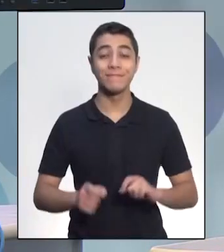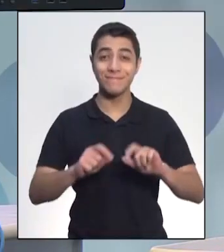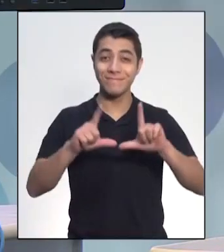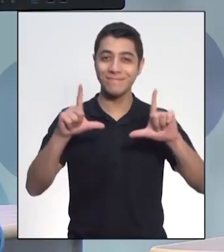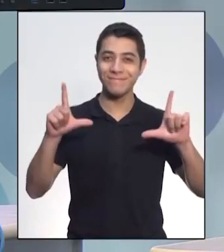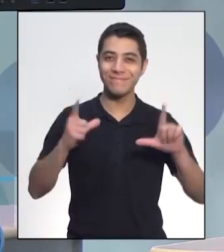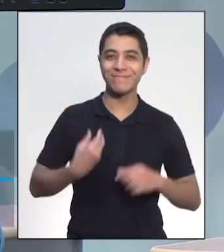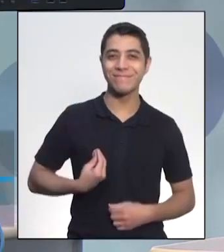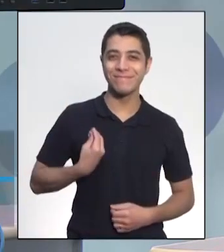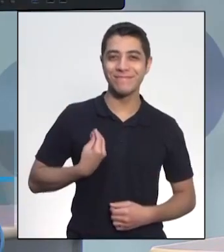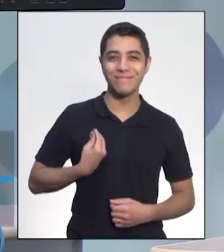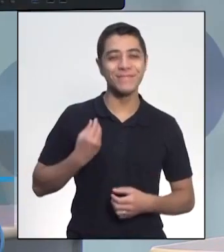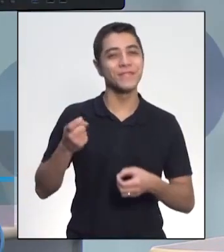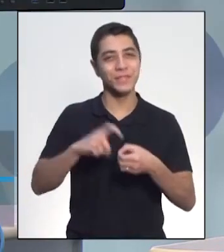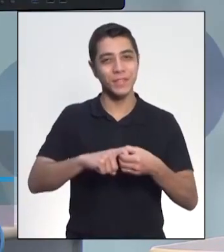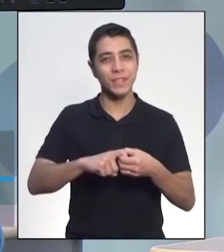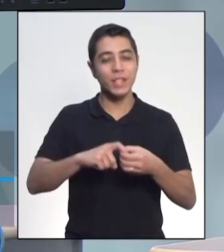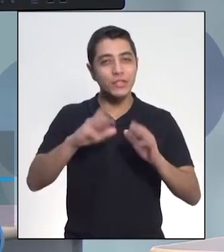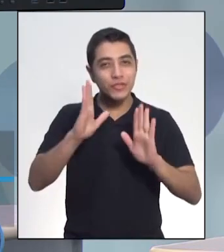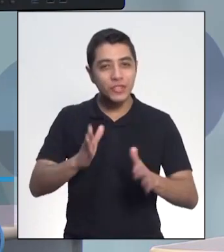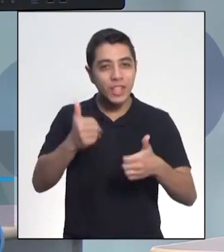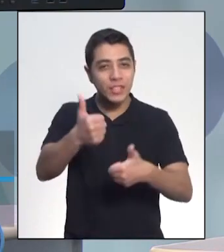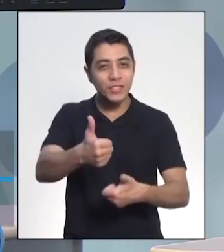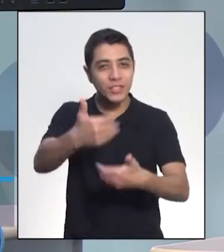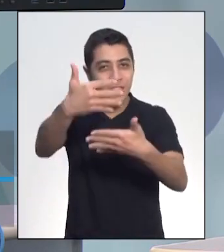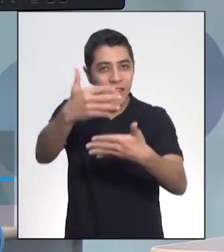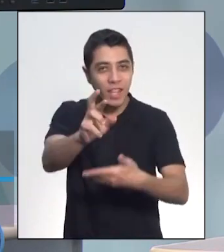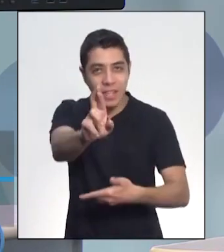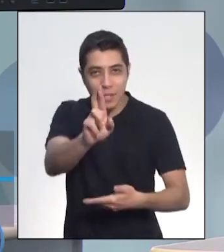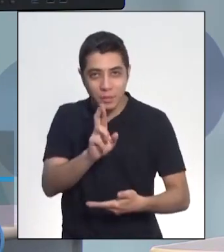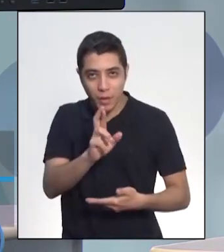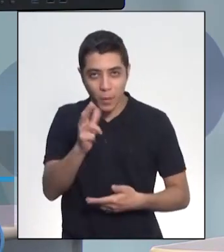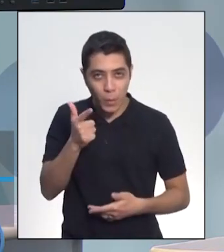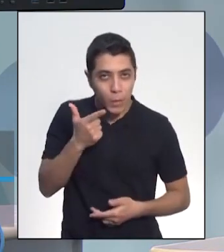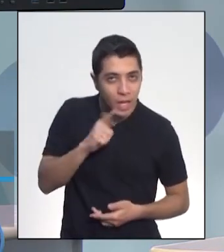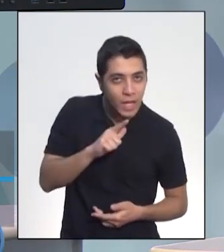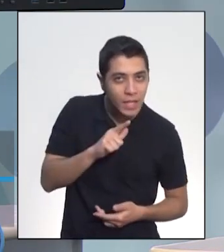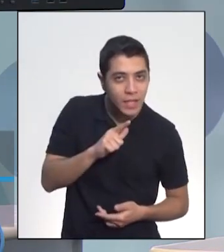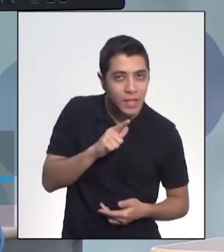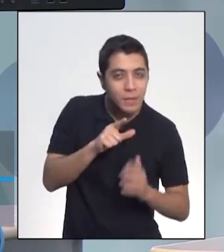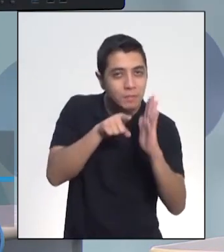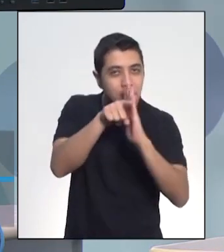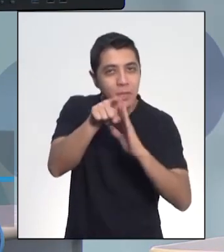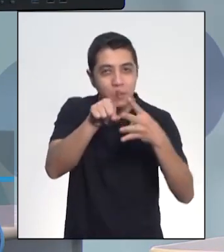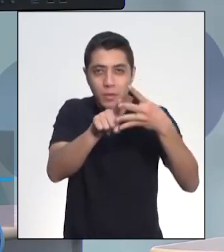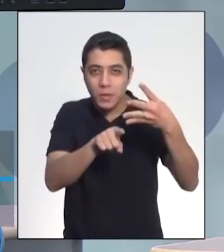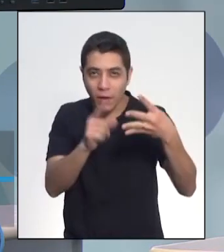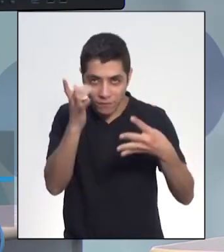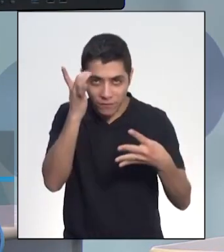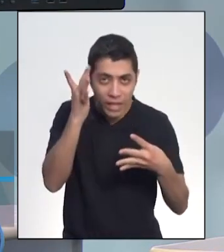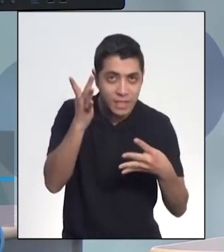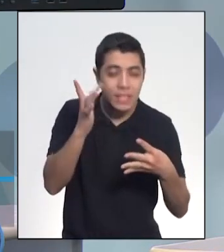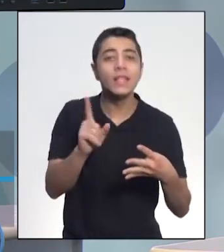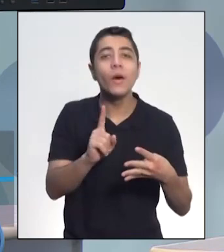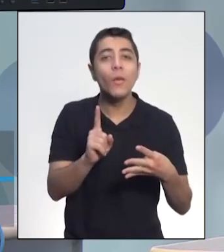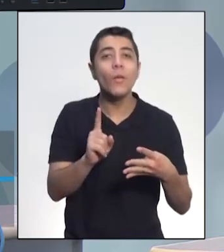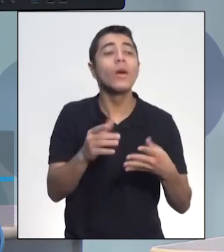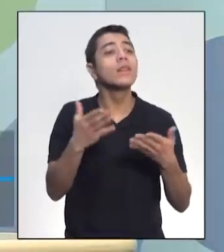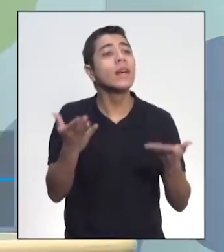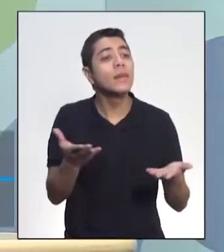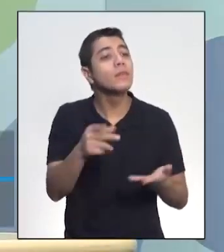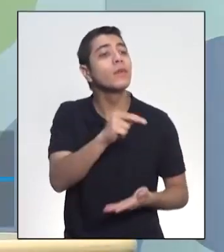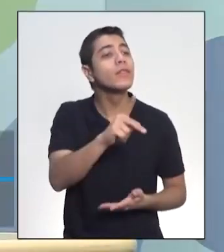Voltamos. E aí, vocês conseguiram participar do chat? Conseguiram responder? Acharam fácil as perguntas? Será? Professora Inês, como foi? Conta para mim, por